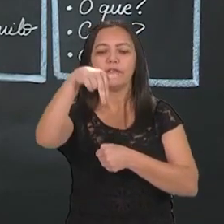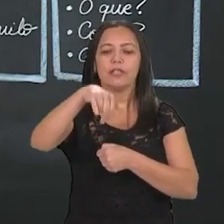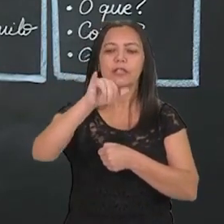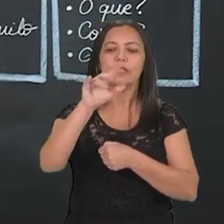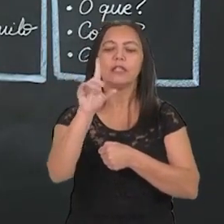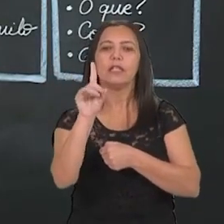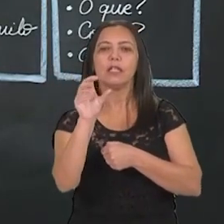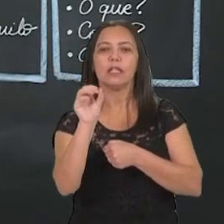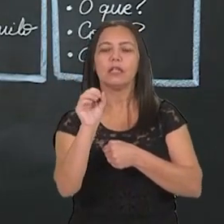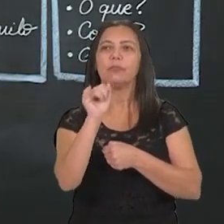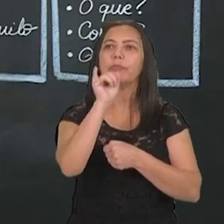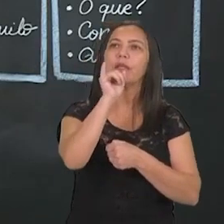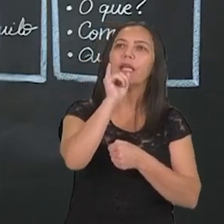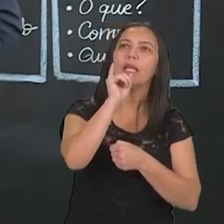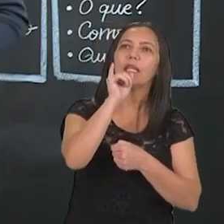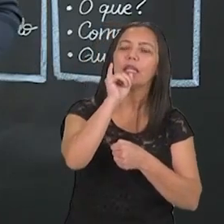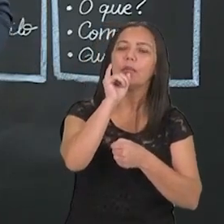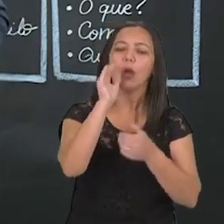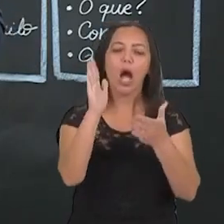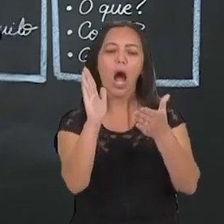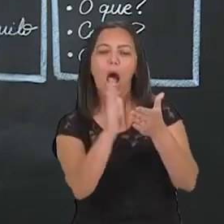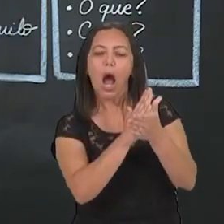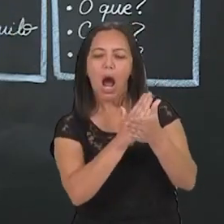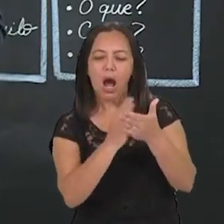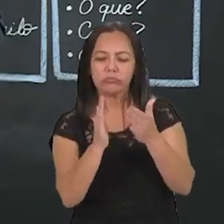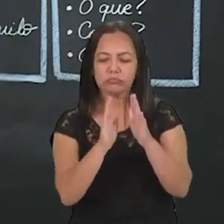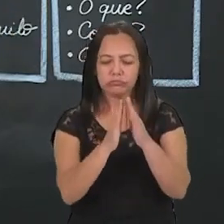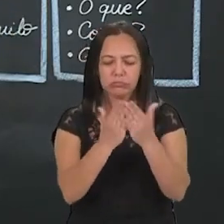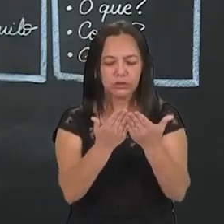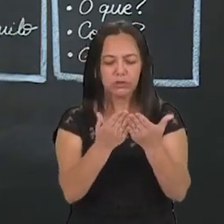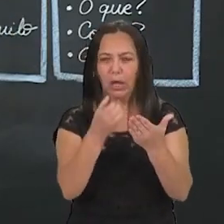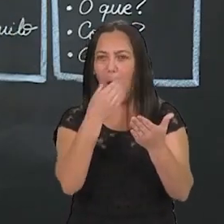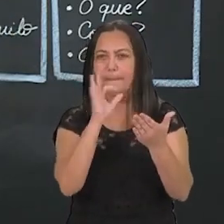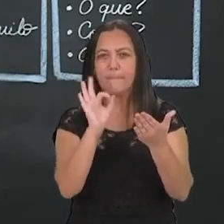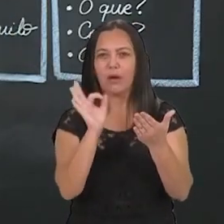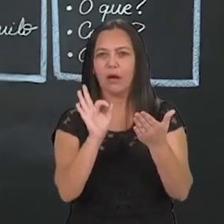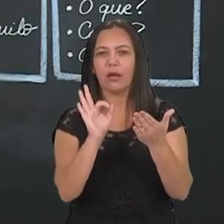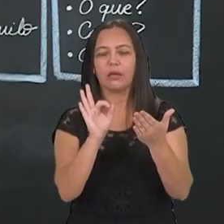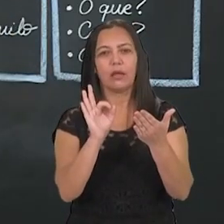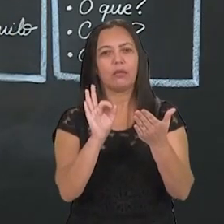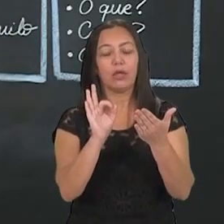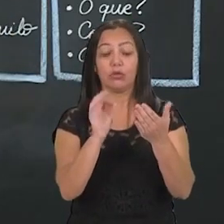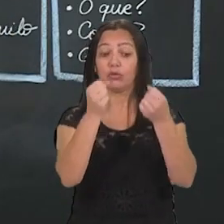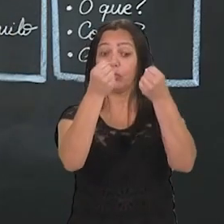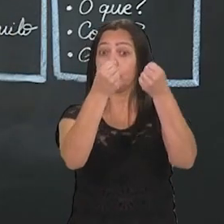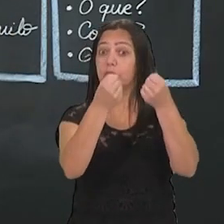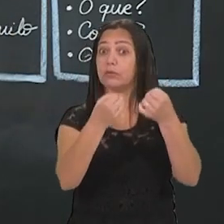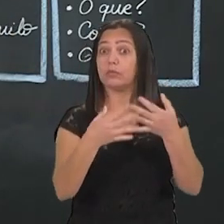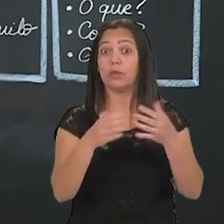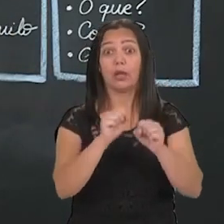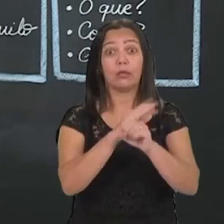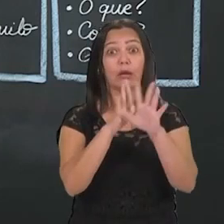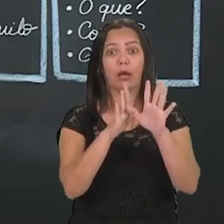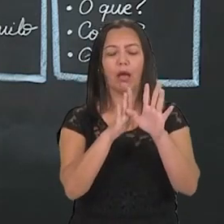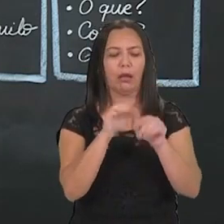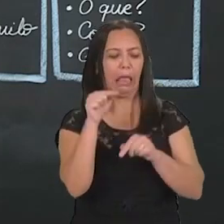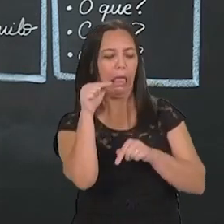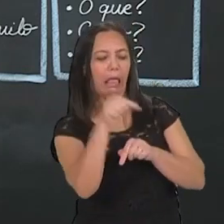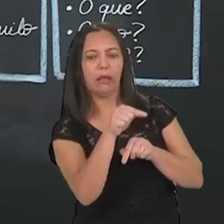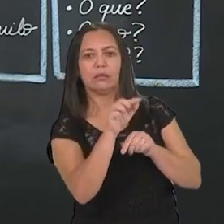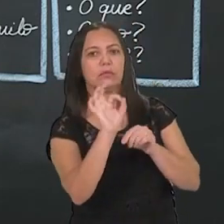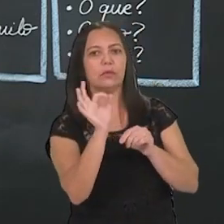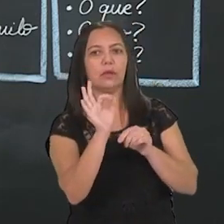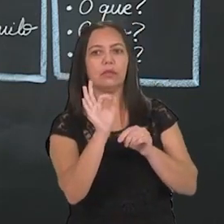claras dentro de um contexto. Quando eu digo, por exemplo, alguns livros não prestam, são livros indefinidos, eu não estou especificando de quais livros